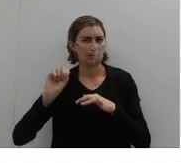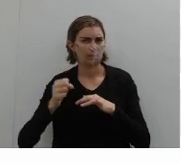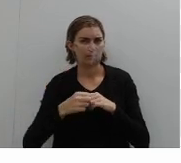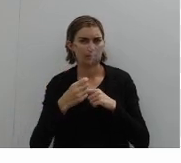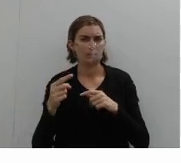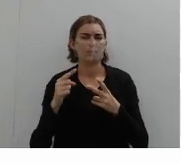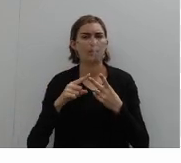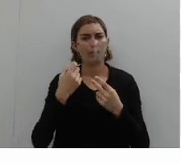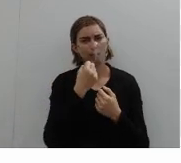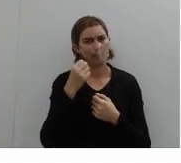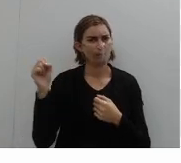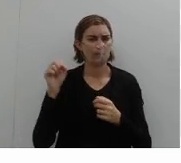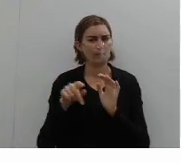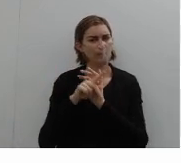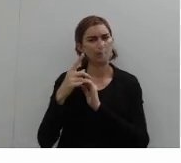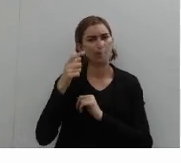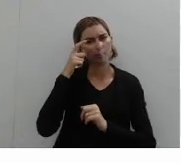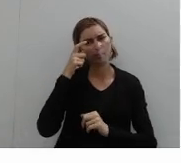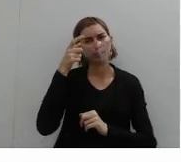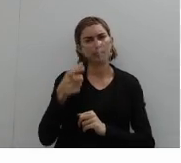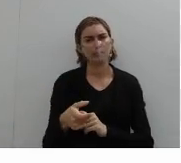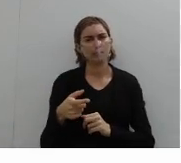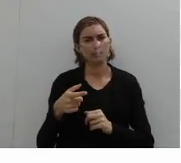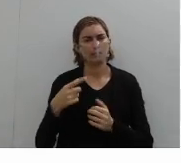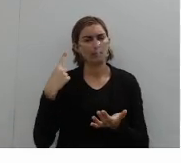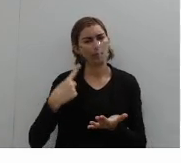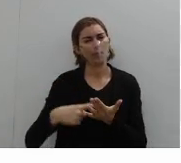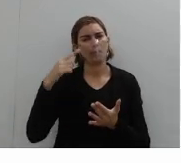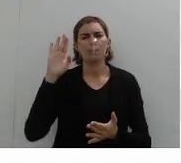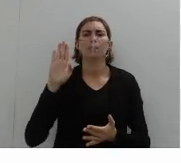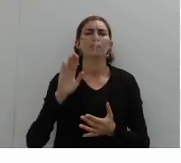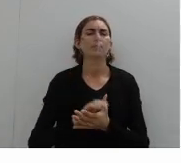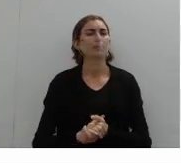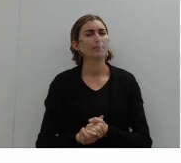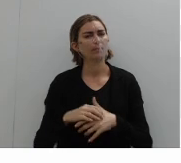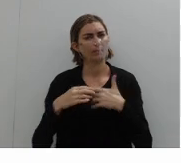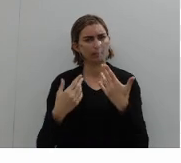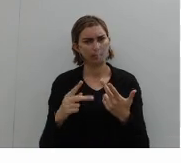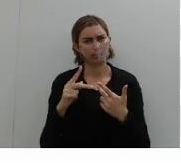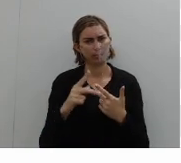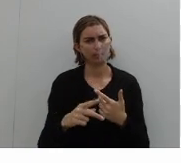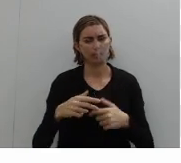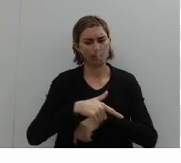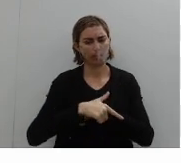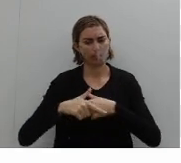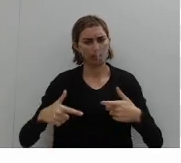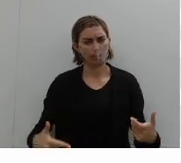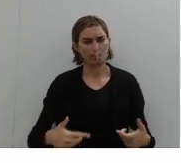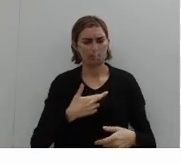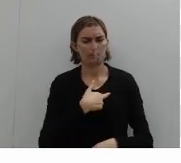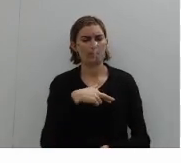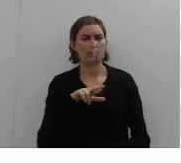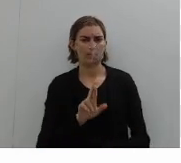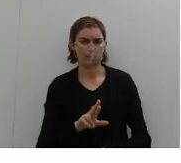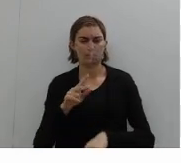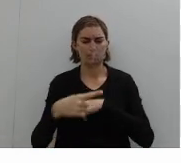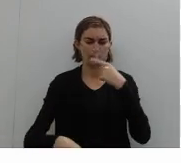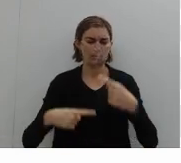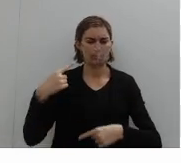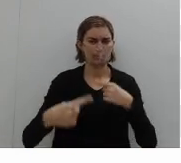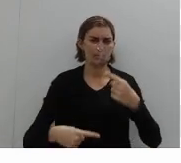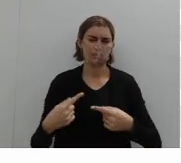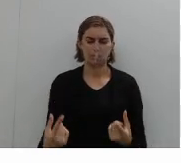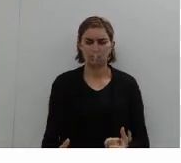racionalizam e defendem os próprios interesses e compromissos institucionais, sejam estes morais, religiosos, políticos